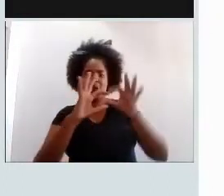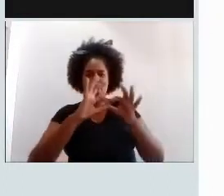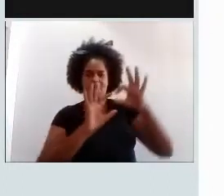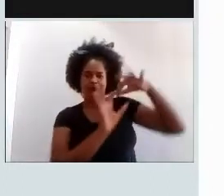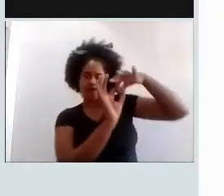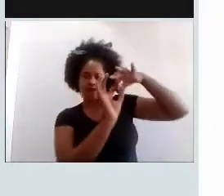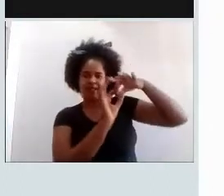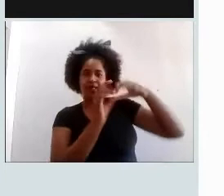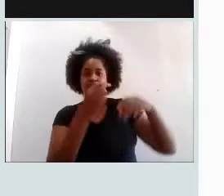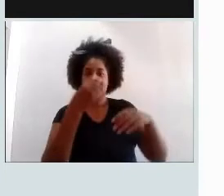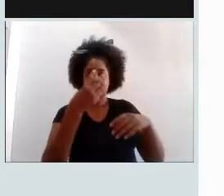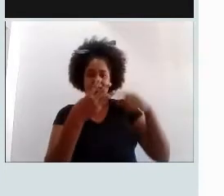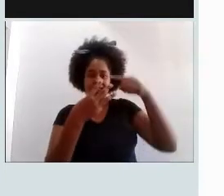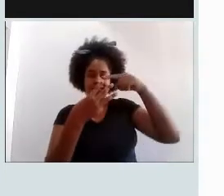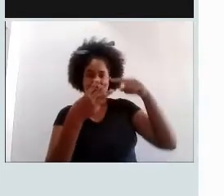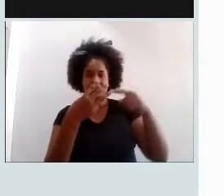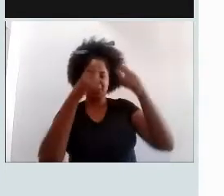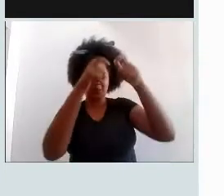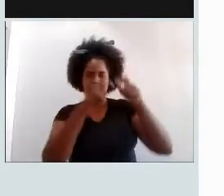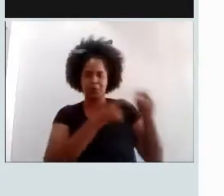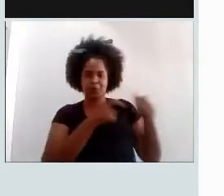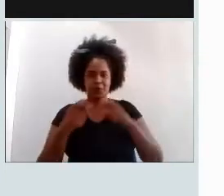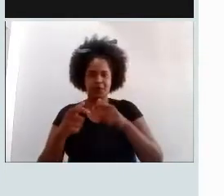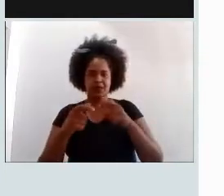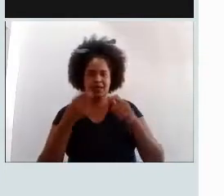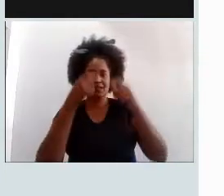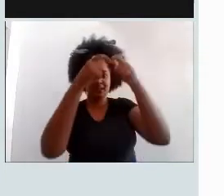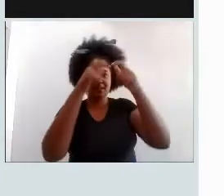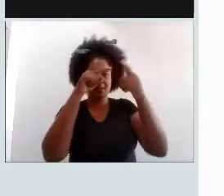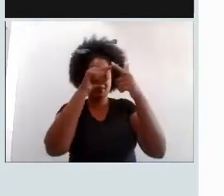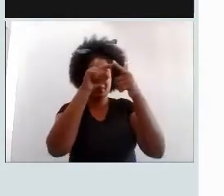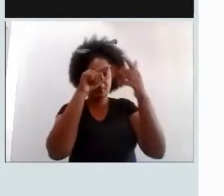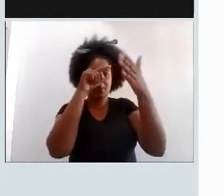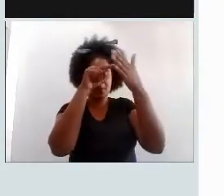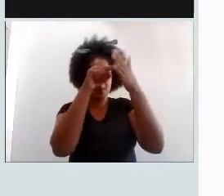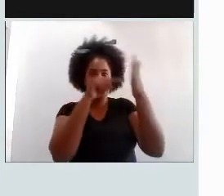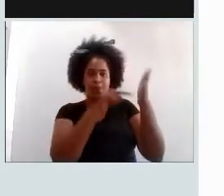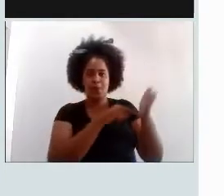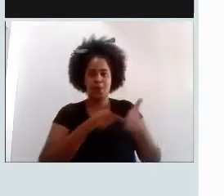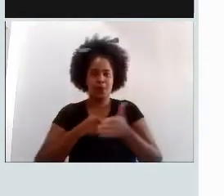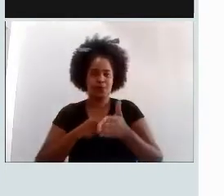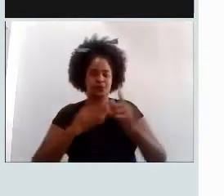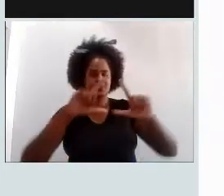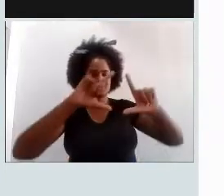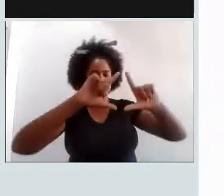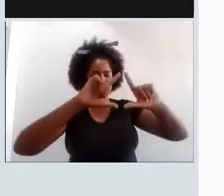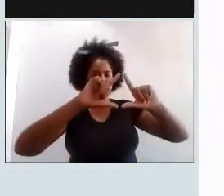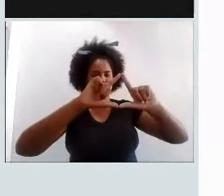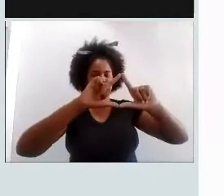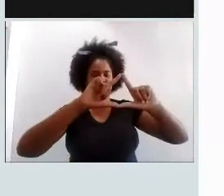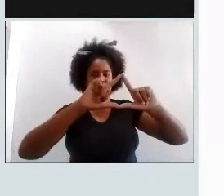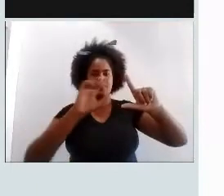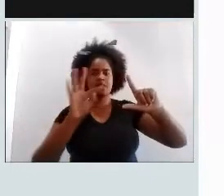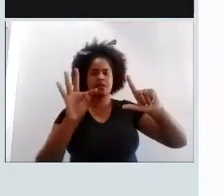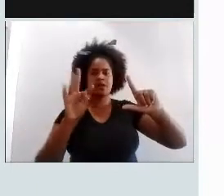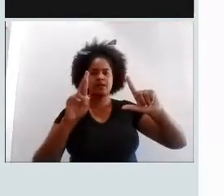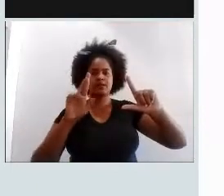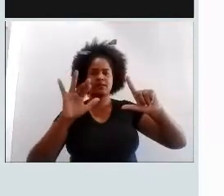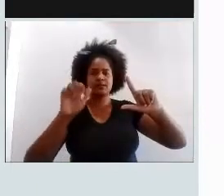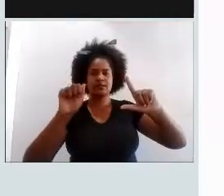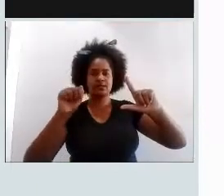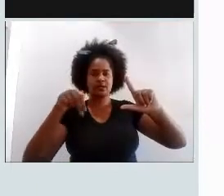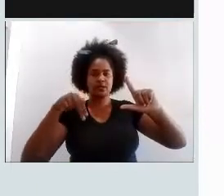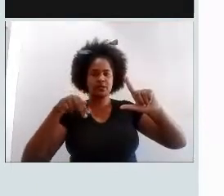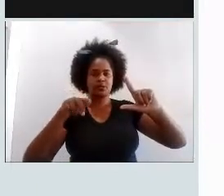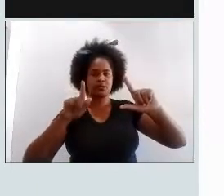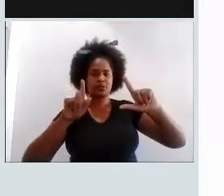pontos, elas vão formar uma figura geométrica chamada de triângulo. Todo polígono de 3 lados